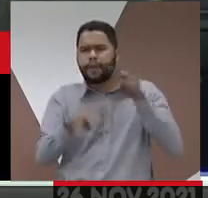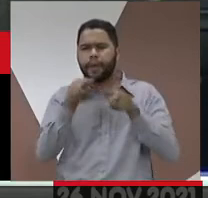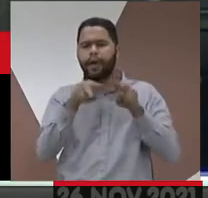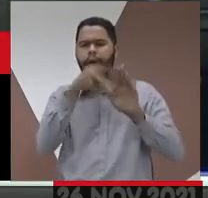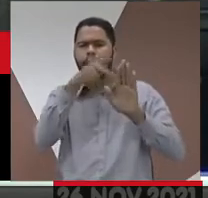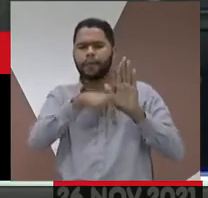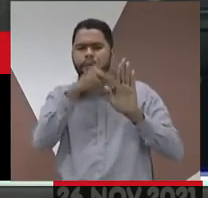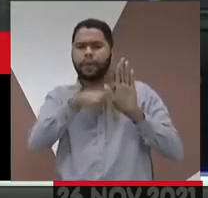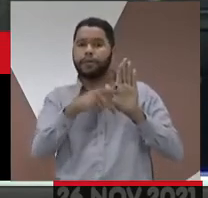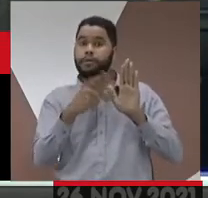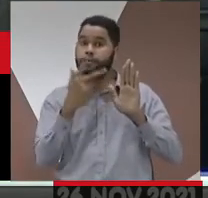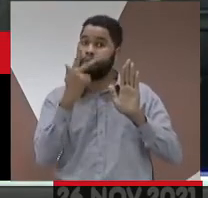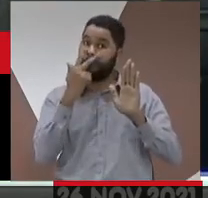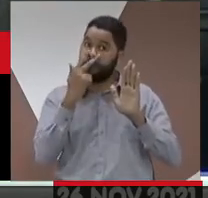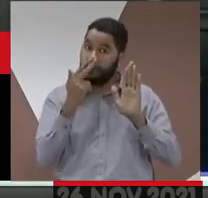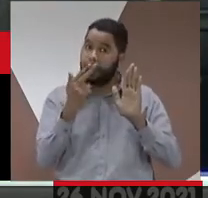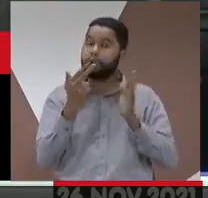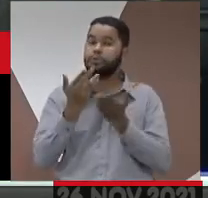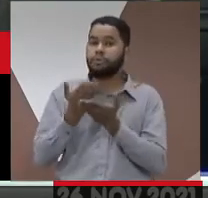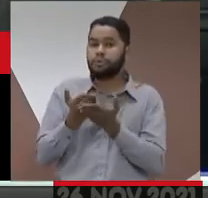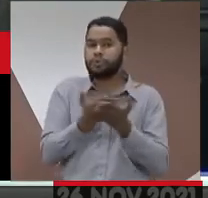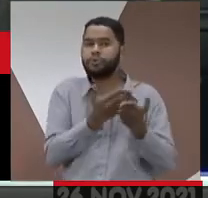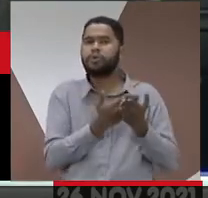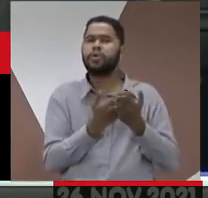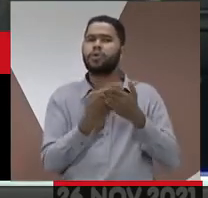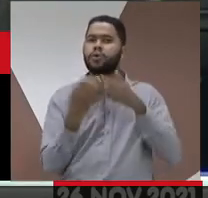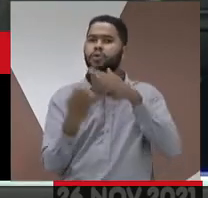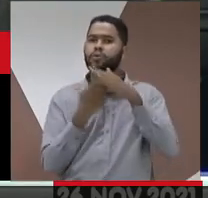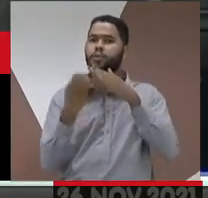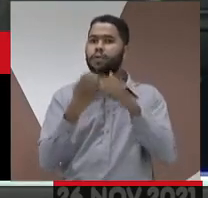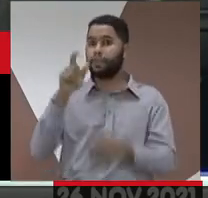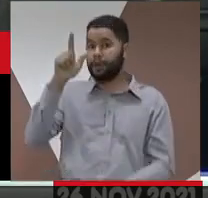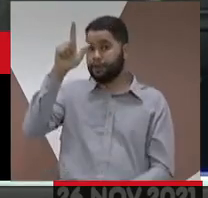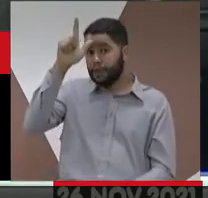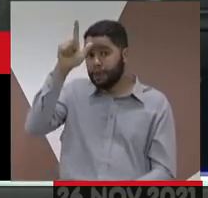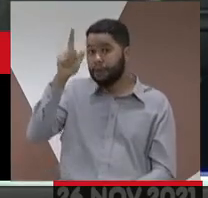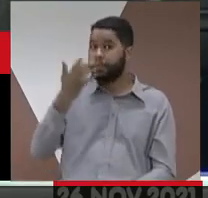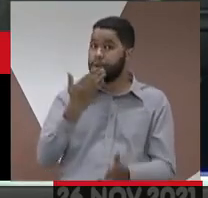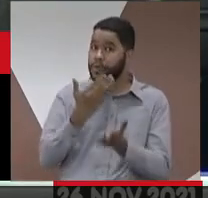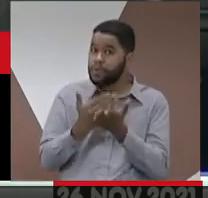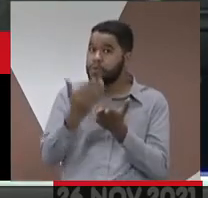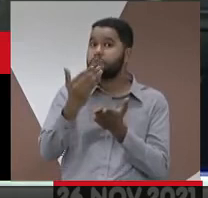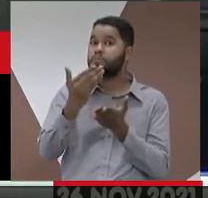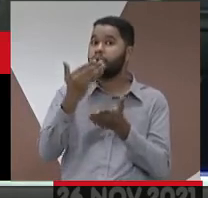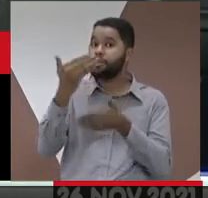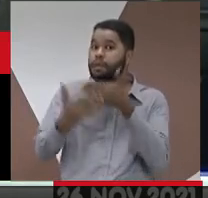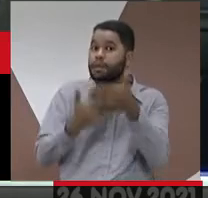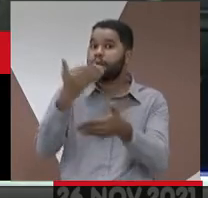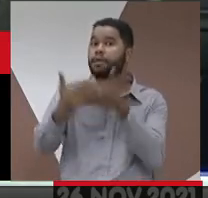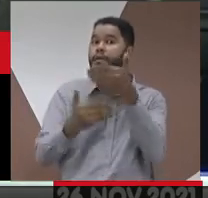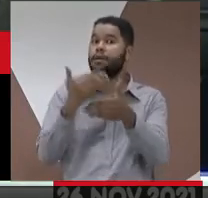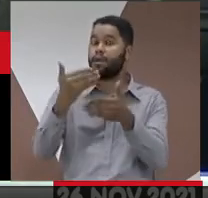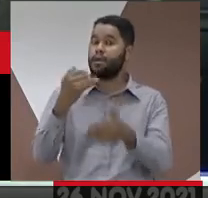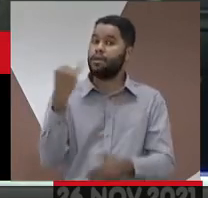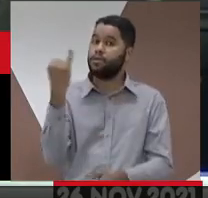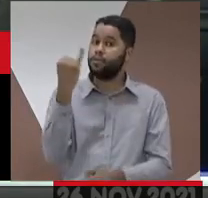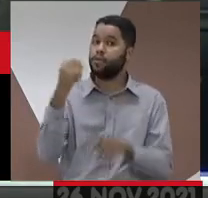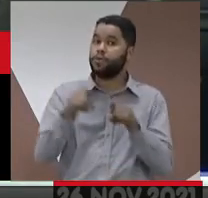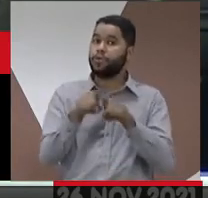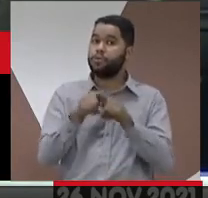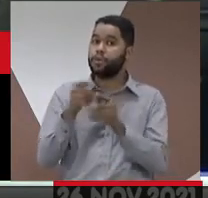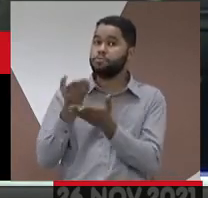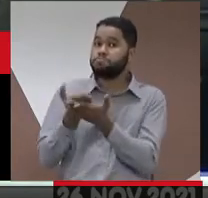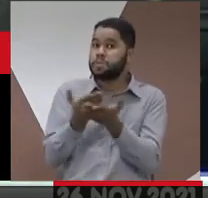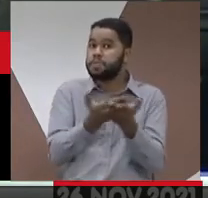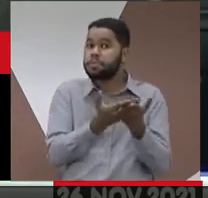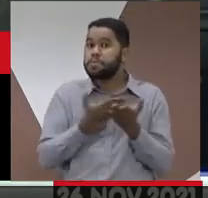projeto. Me parece que há estudos também de uma empresa alemã que já começa a ser desenvolvido. Seria importante também que esses